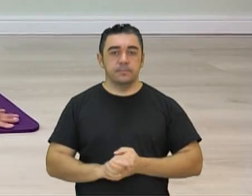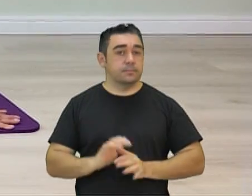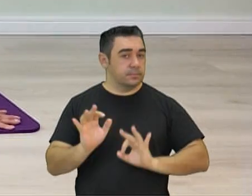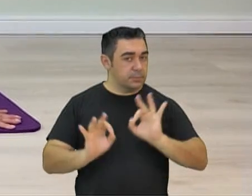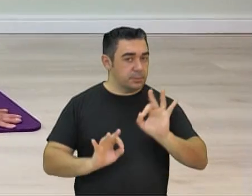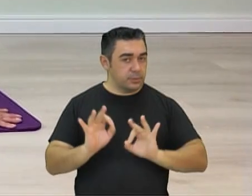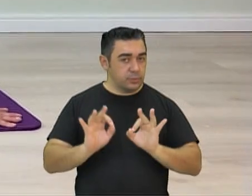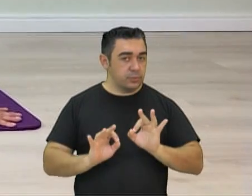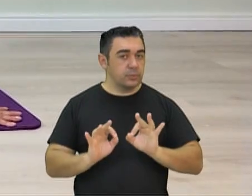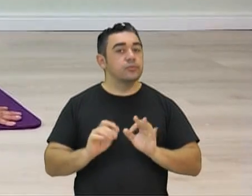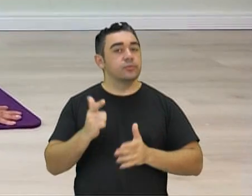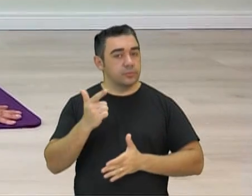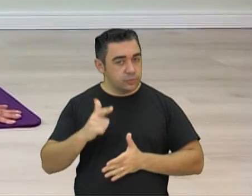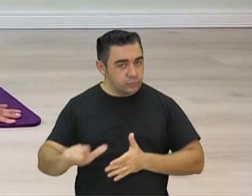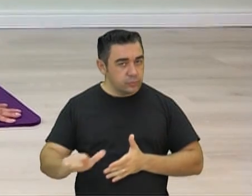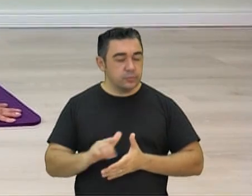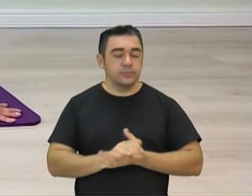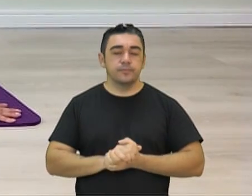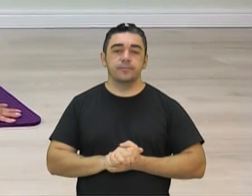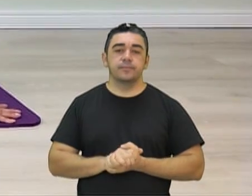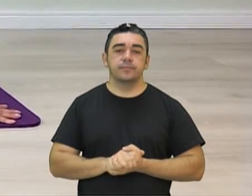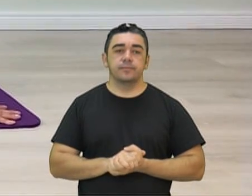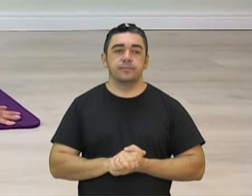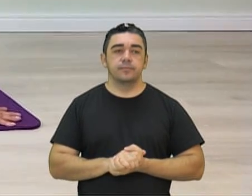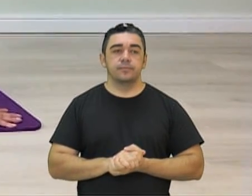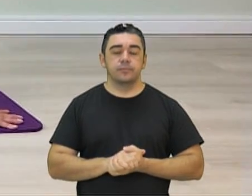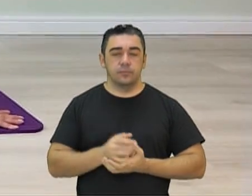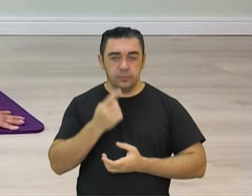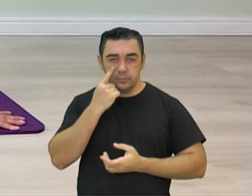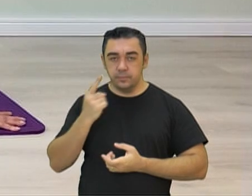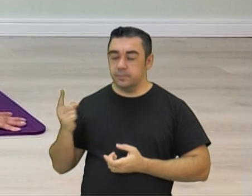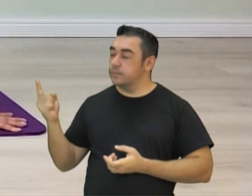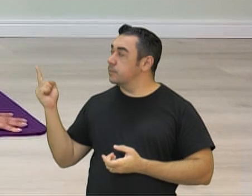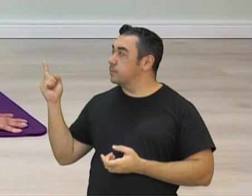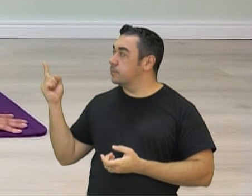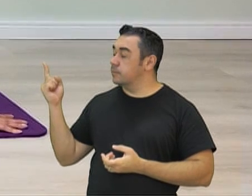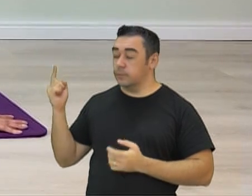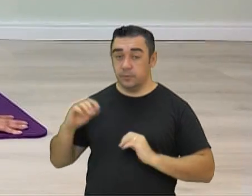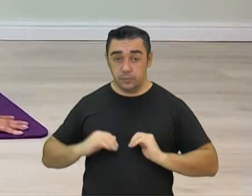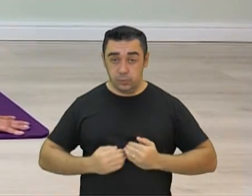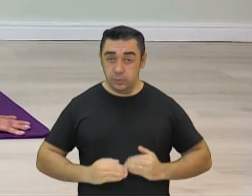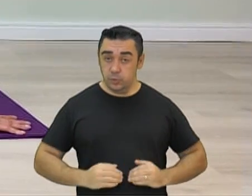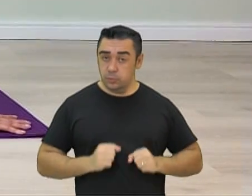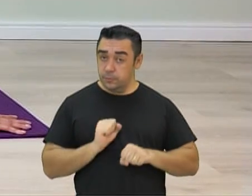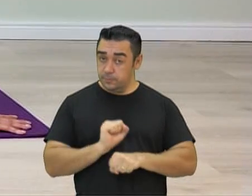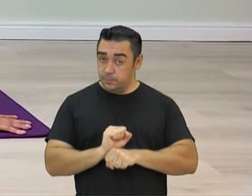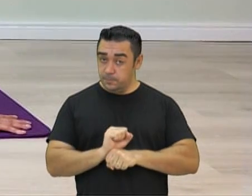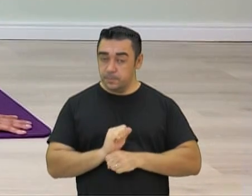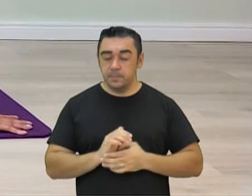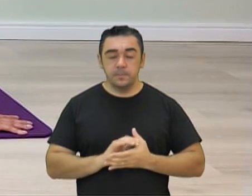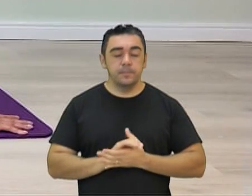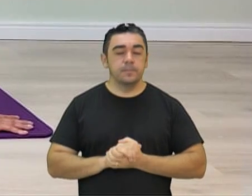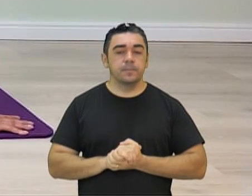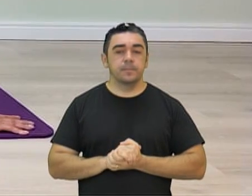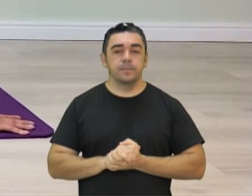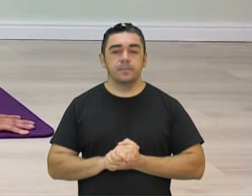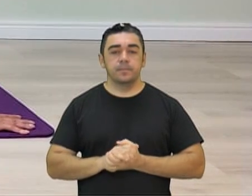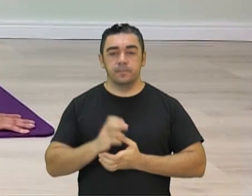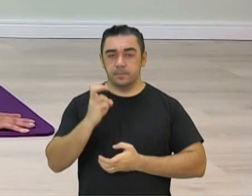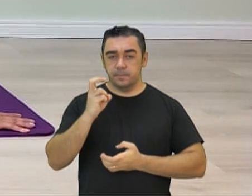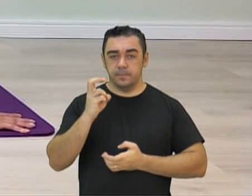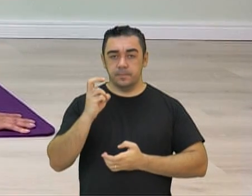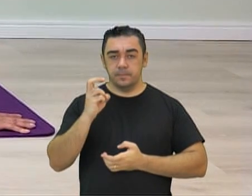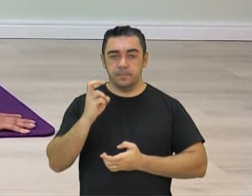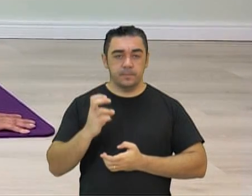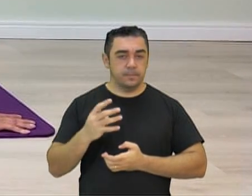Prepara. Mais uma vez. Subiu. Contrai o abdômen. 5, 4,